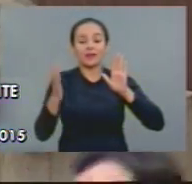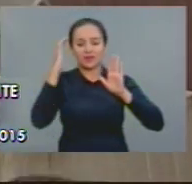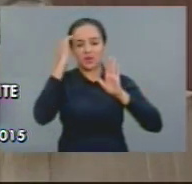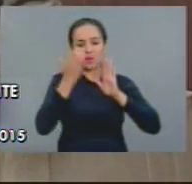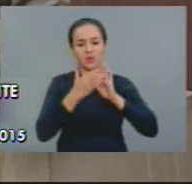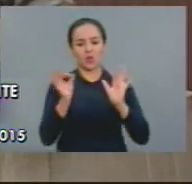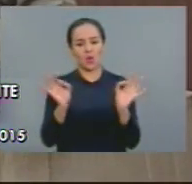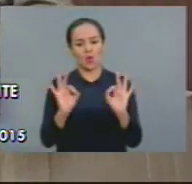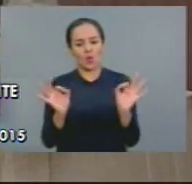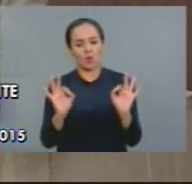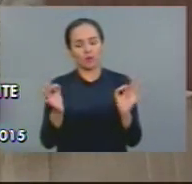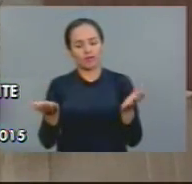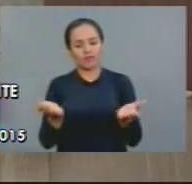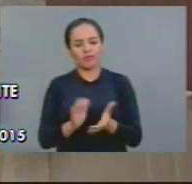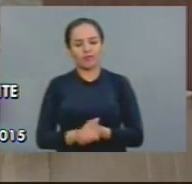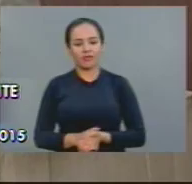não.